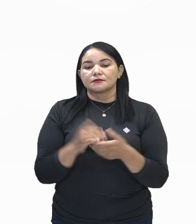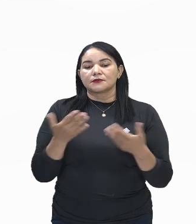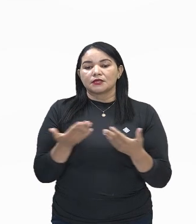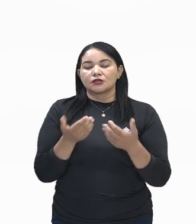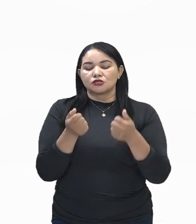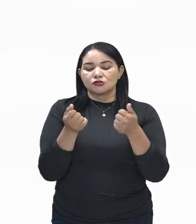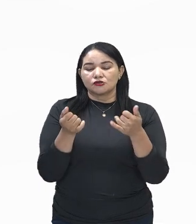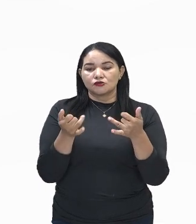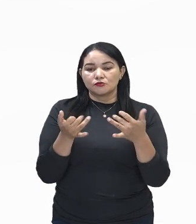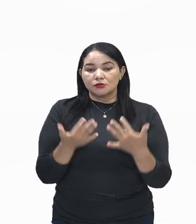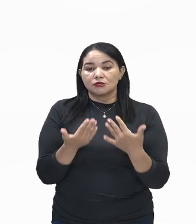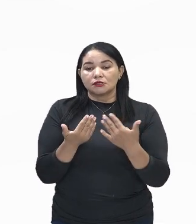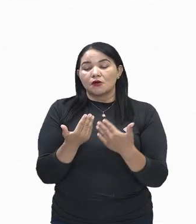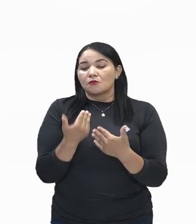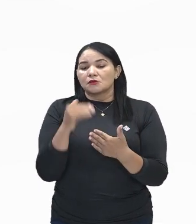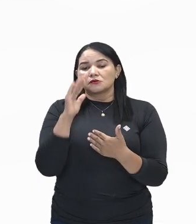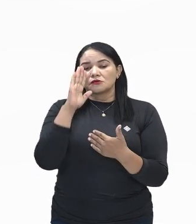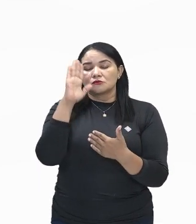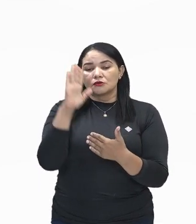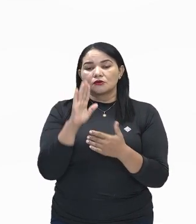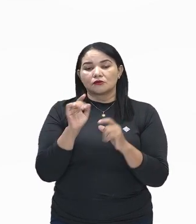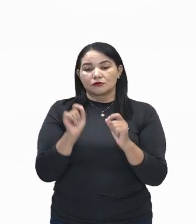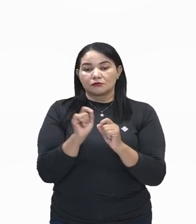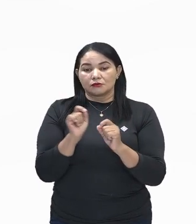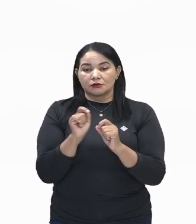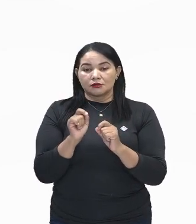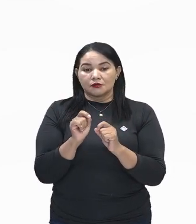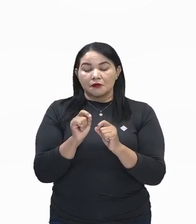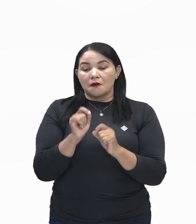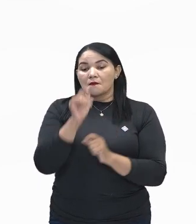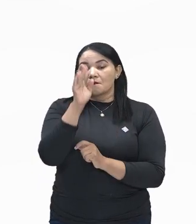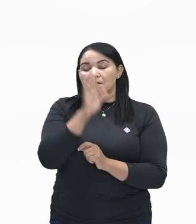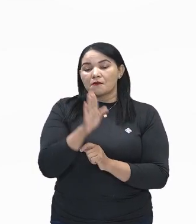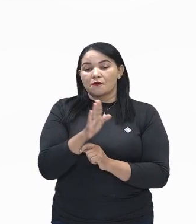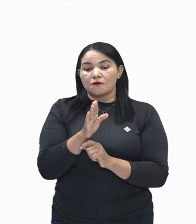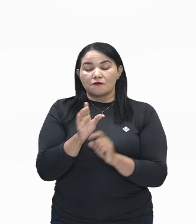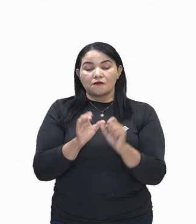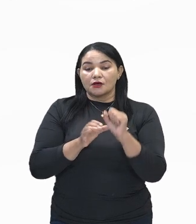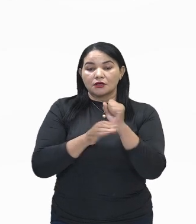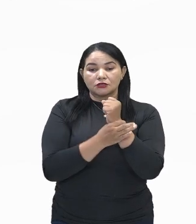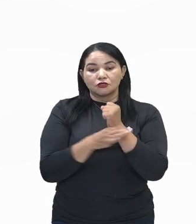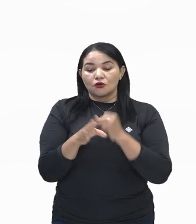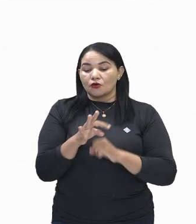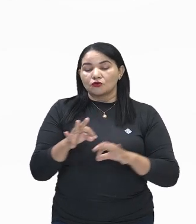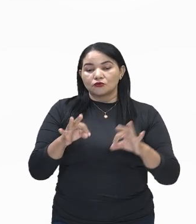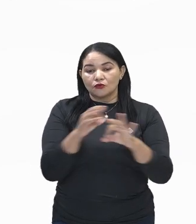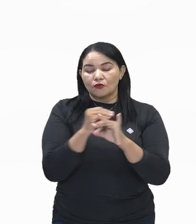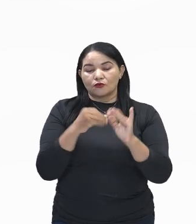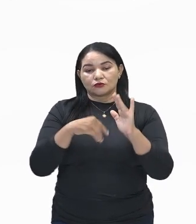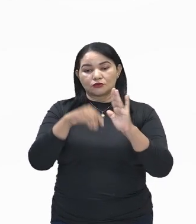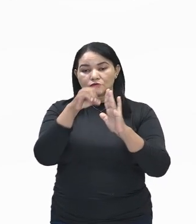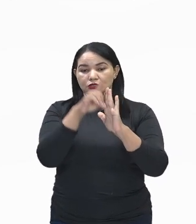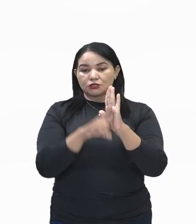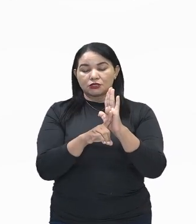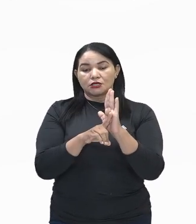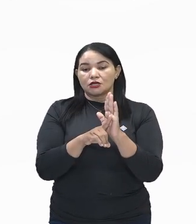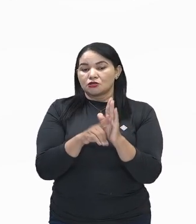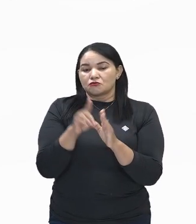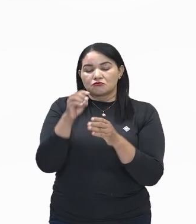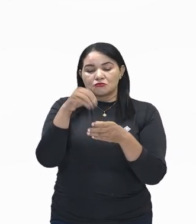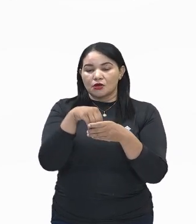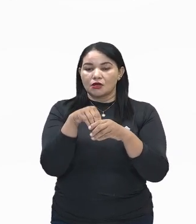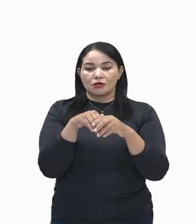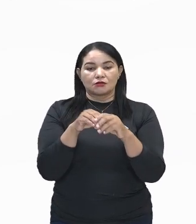essência daquilo que a nação se compromete a garantir. Todos os direitos nossos estão nessa Constituição aí. Todos,